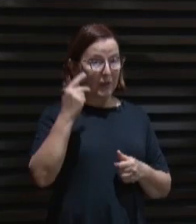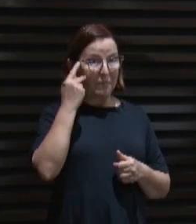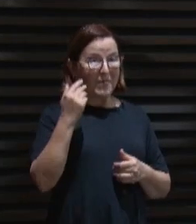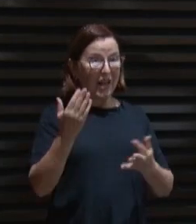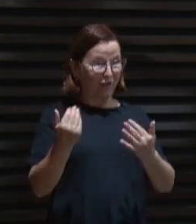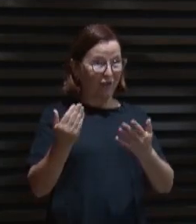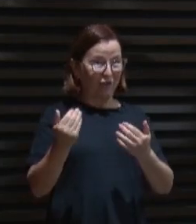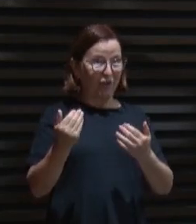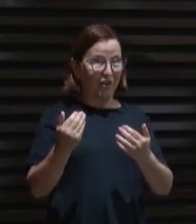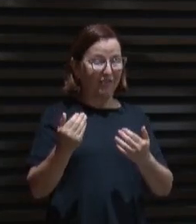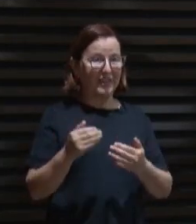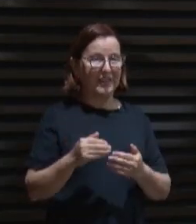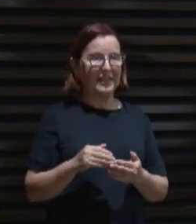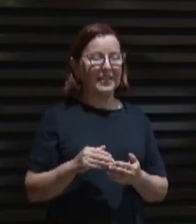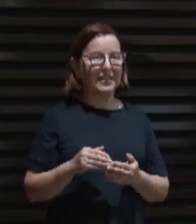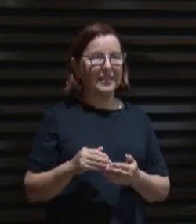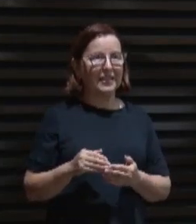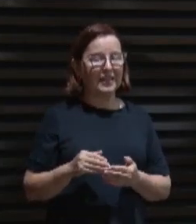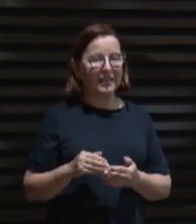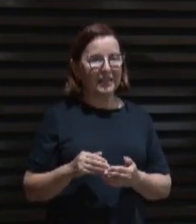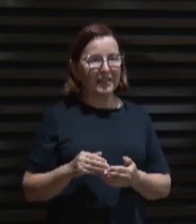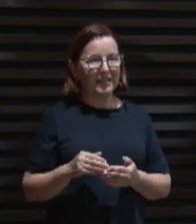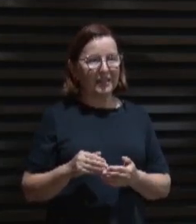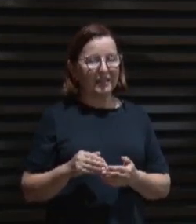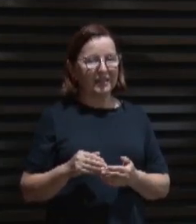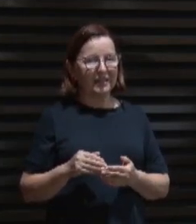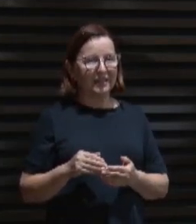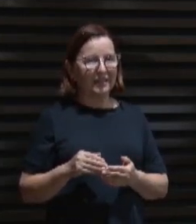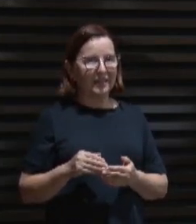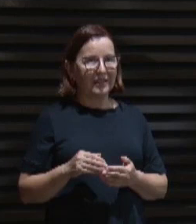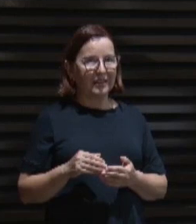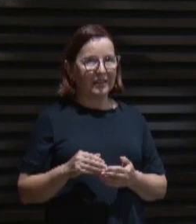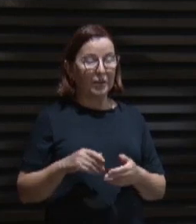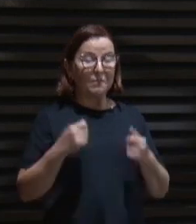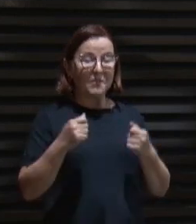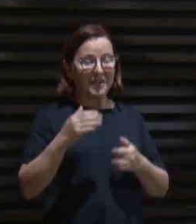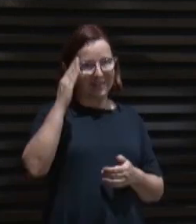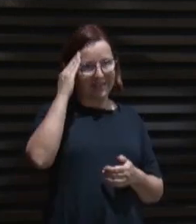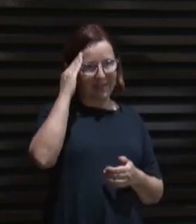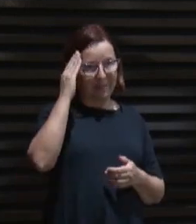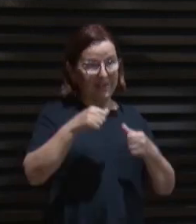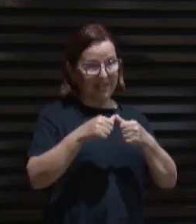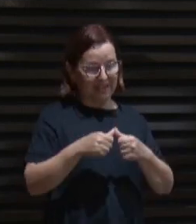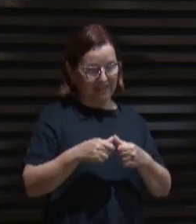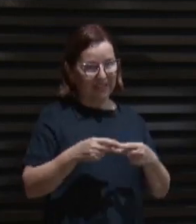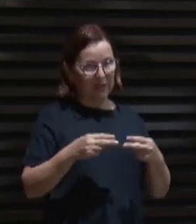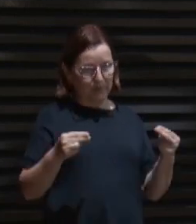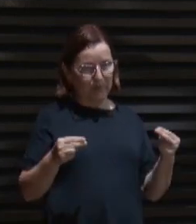que fecham o filtro para o exame dos fatos e comem qualquer coisa que lhe